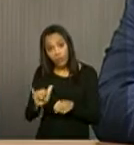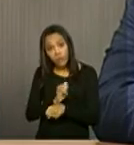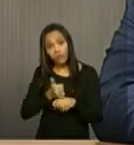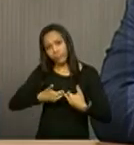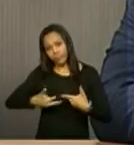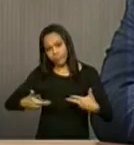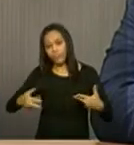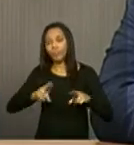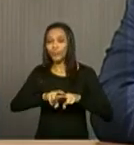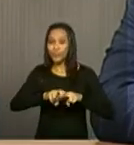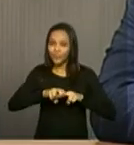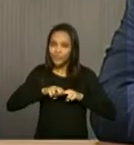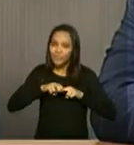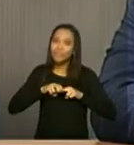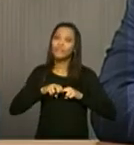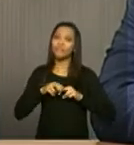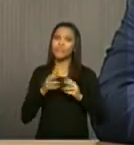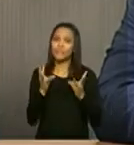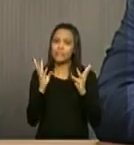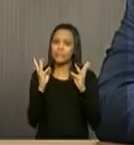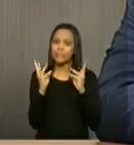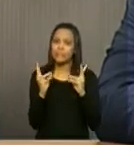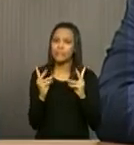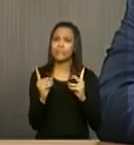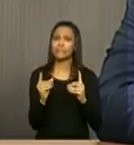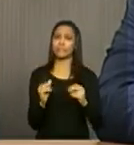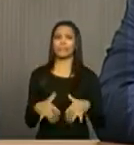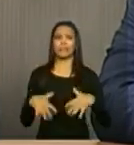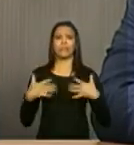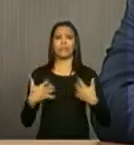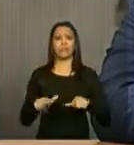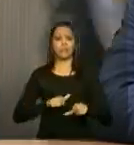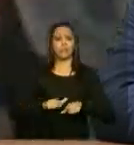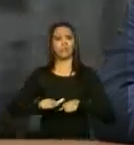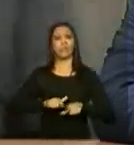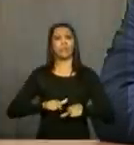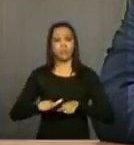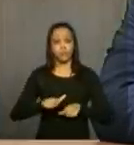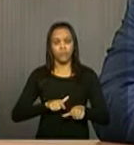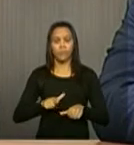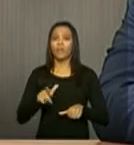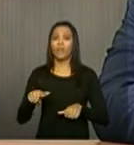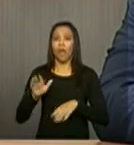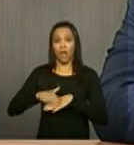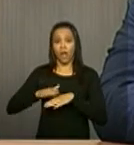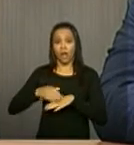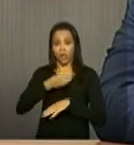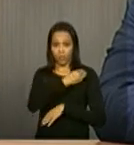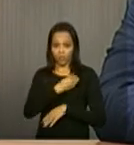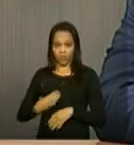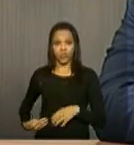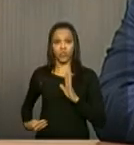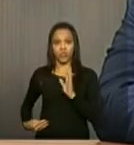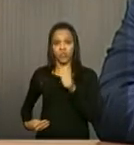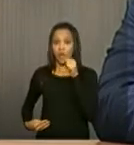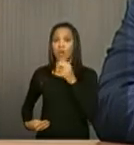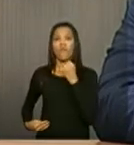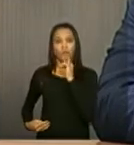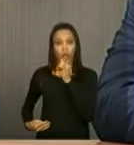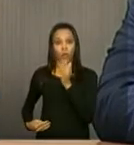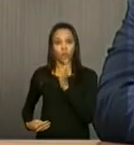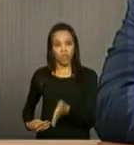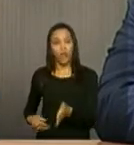tratado e feito minuciosamente como a ministra já mencionou contamos com